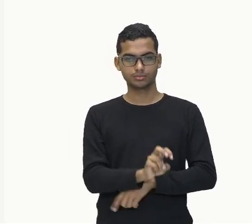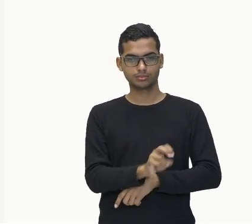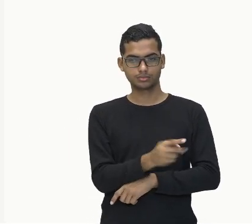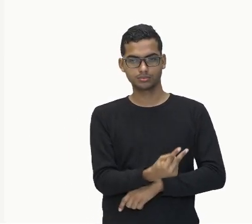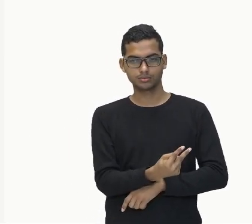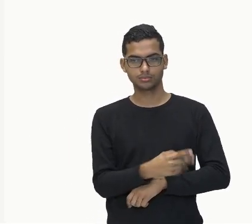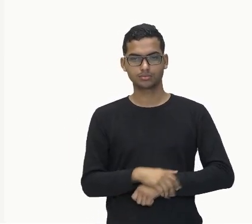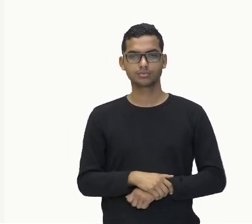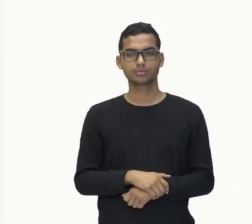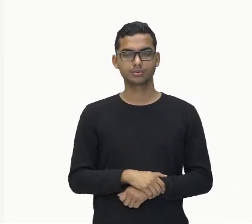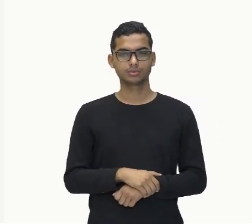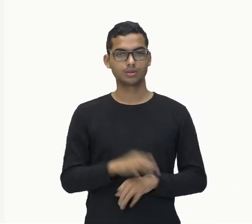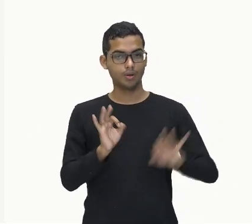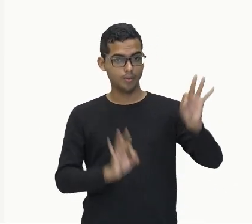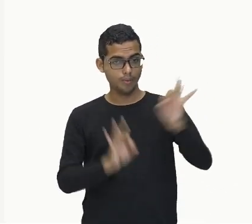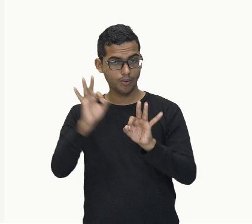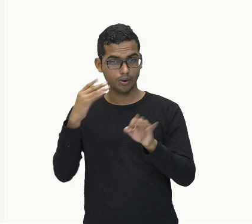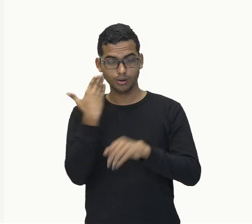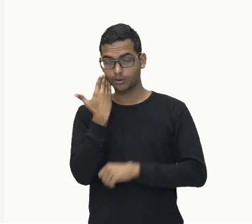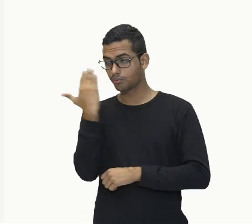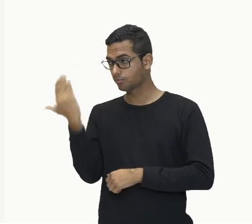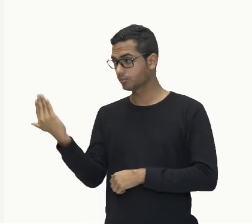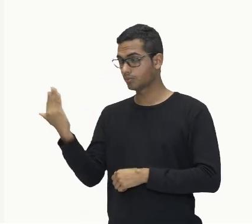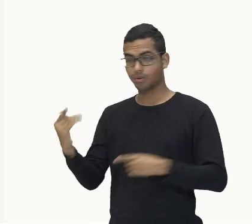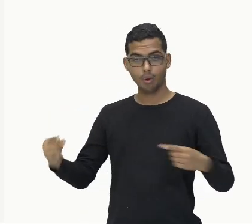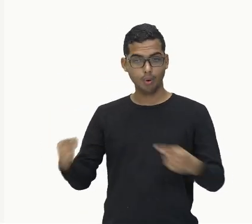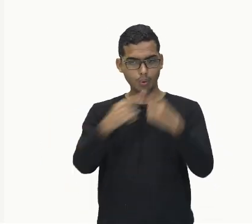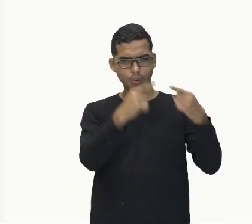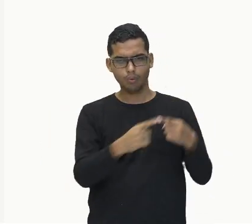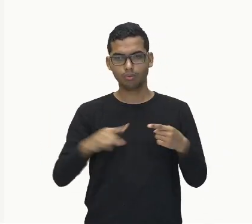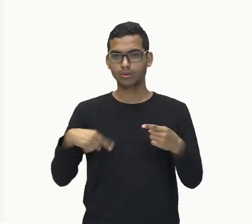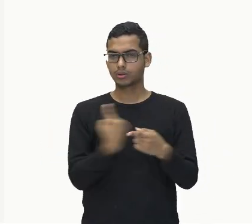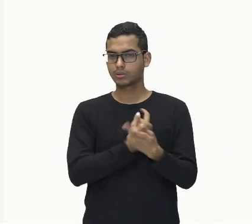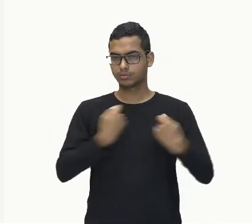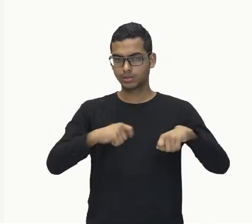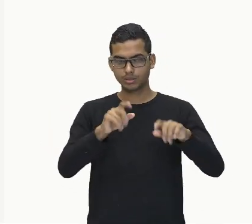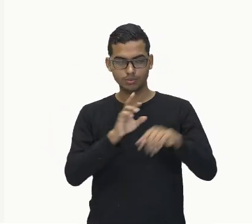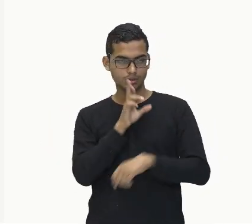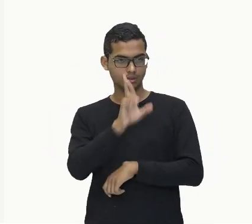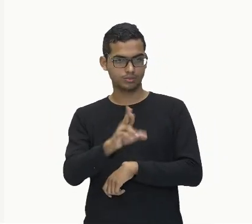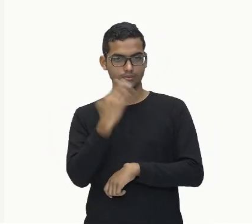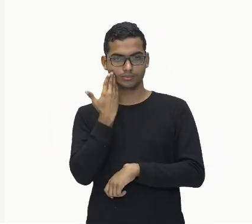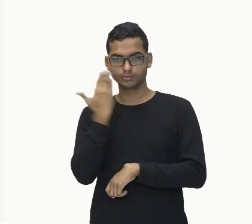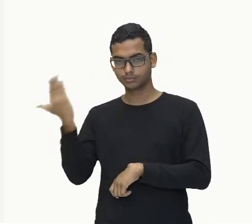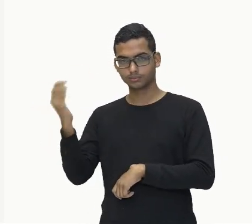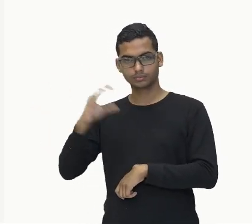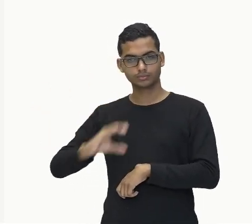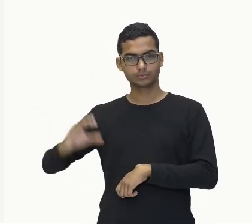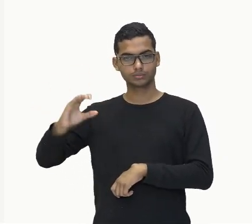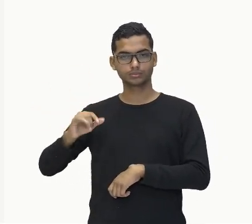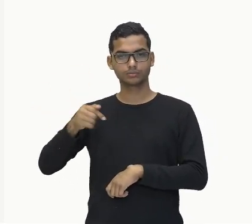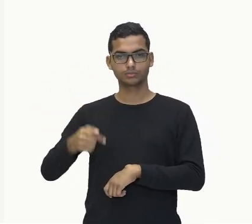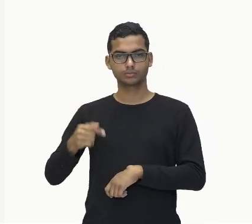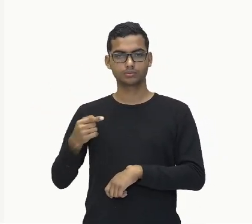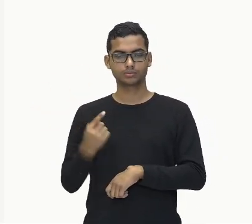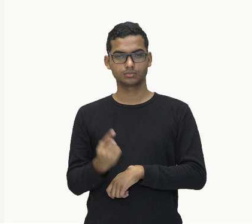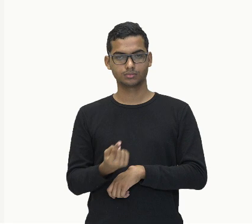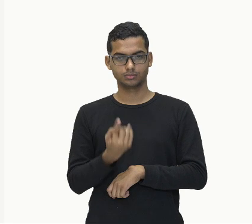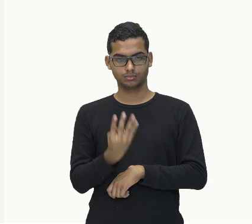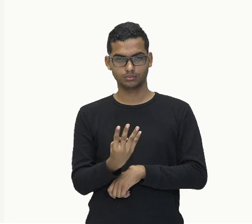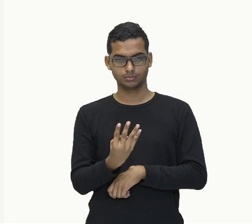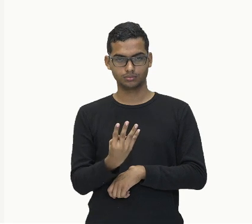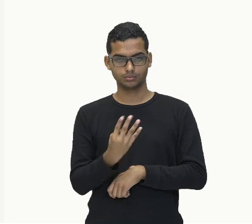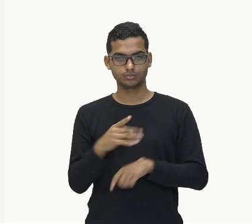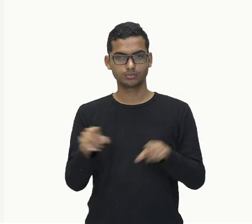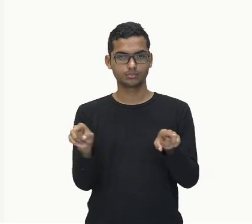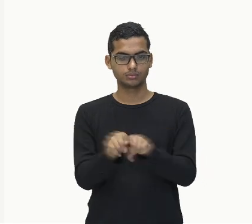2. Então, está aqui as duas combinações que a gente precisa fazer. 7 tomados 4 a 4 e 5